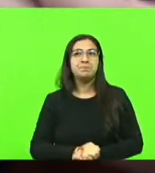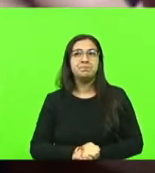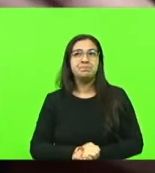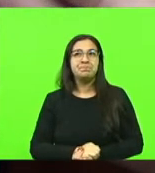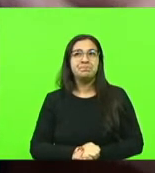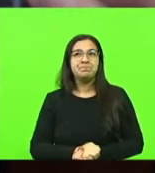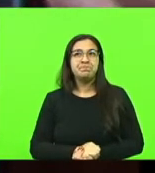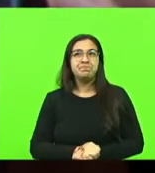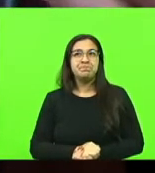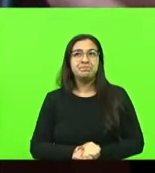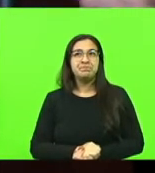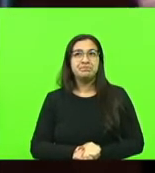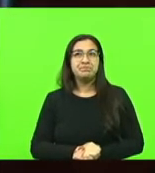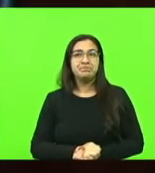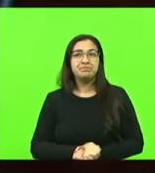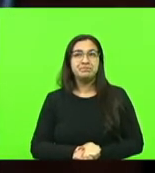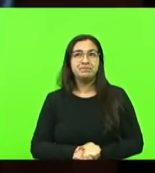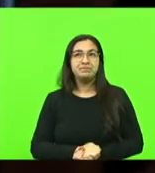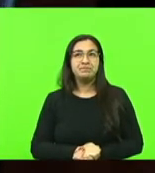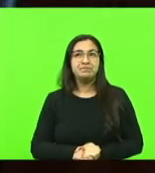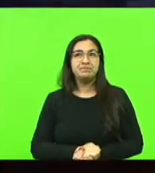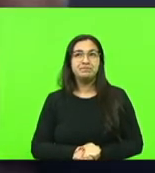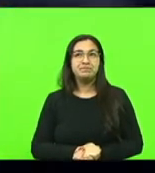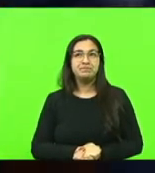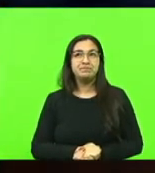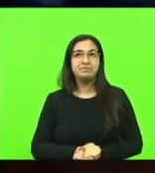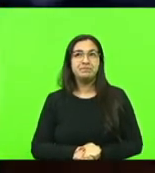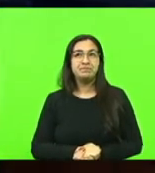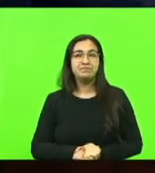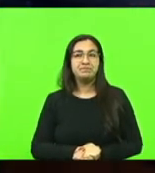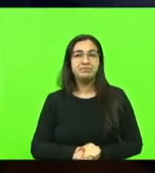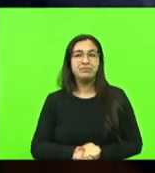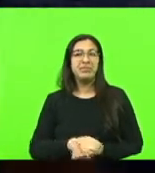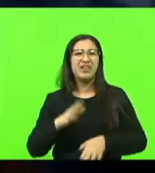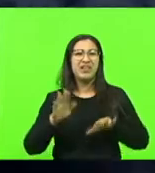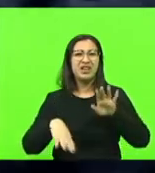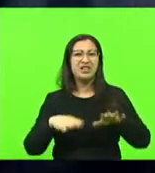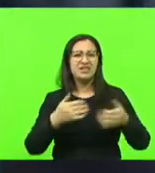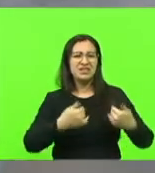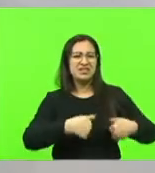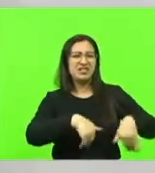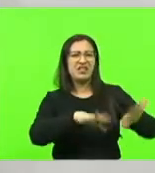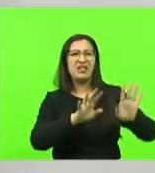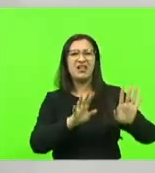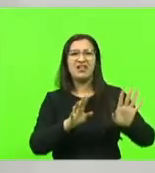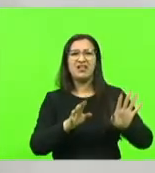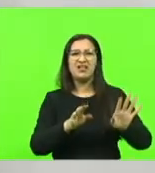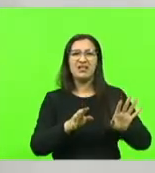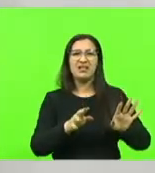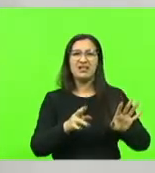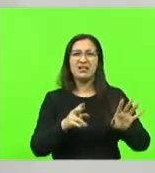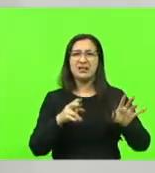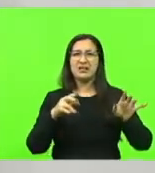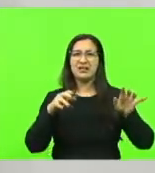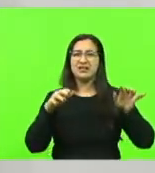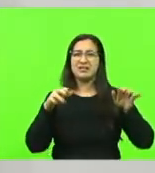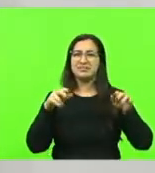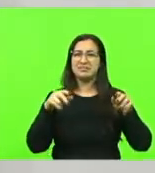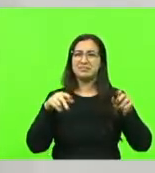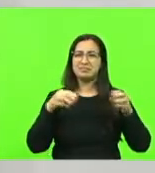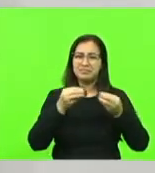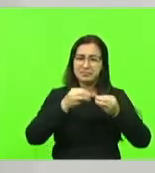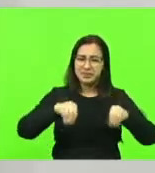e deixados ao céu, ao vento, prejudicando o